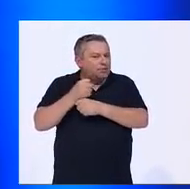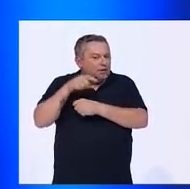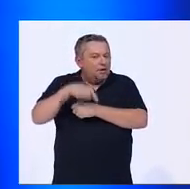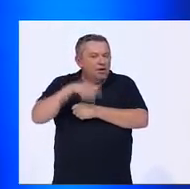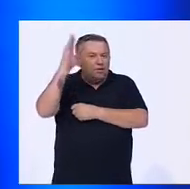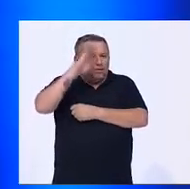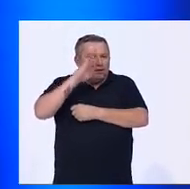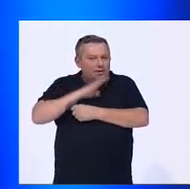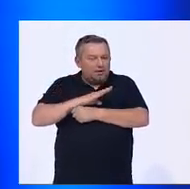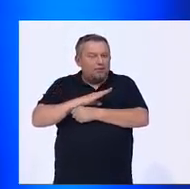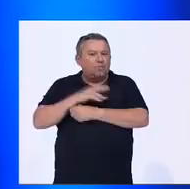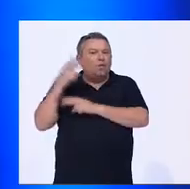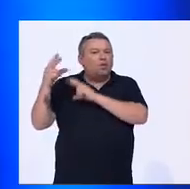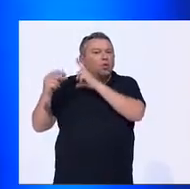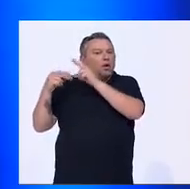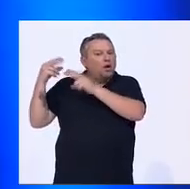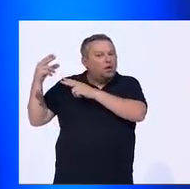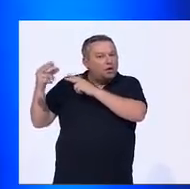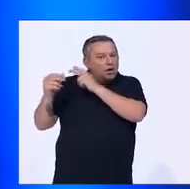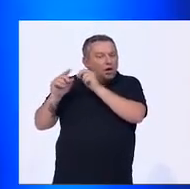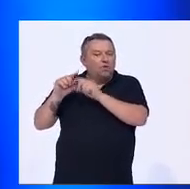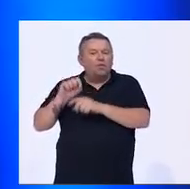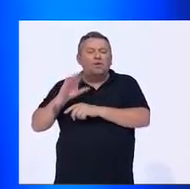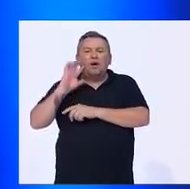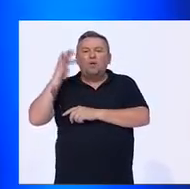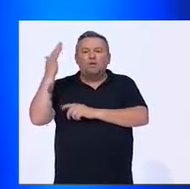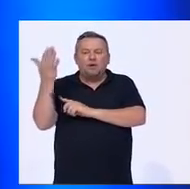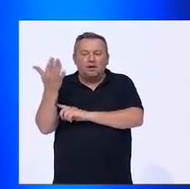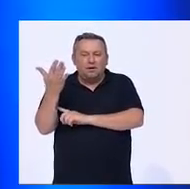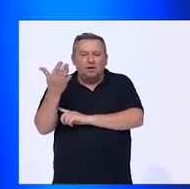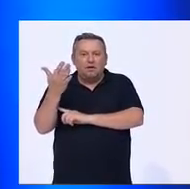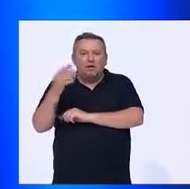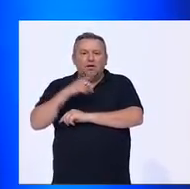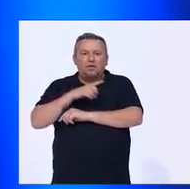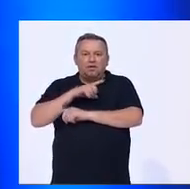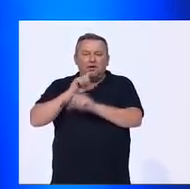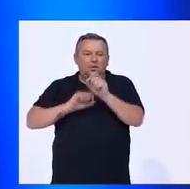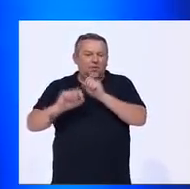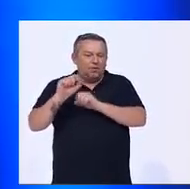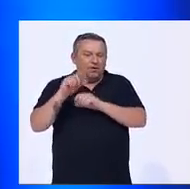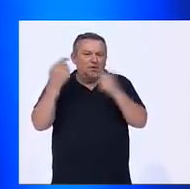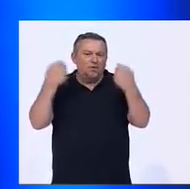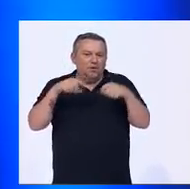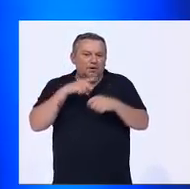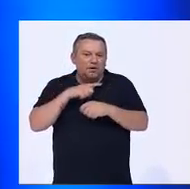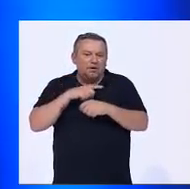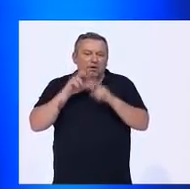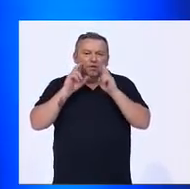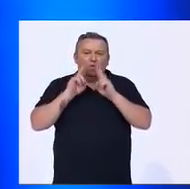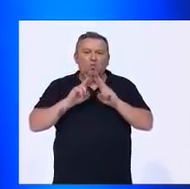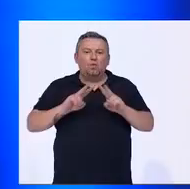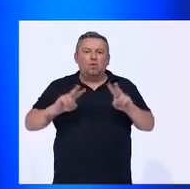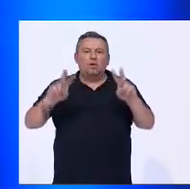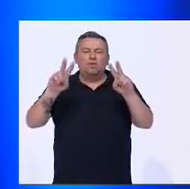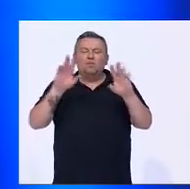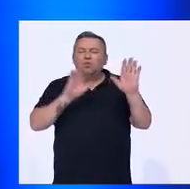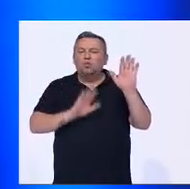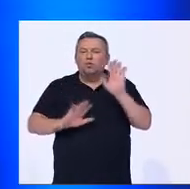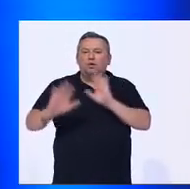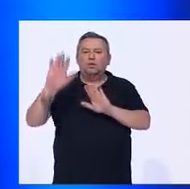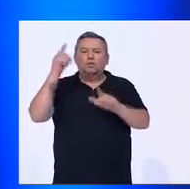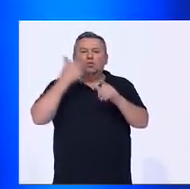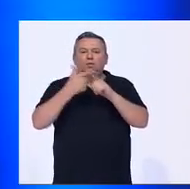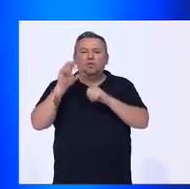isso, adolescentes. E o que, qual é a consequência disso? Então, são desajustes. E a gente precisa ter um olhar muito cuidadoso sobre isso.